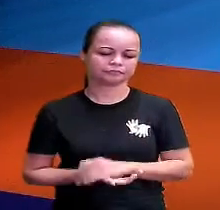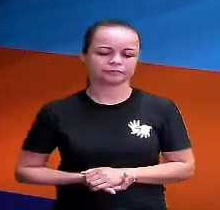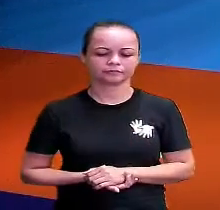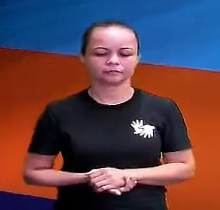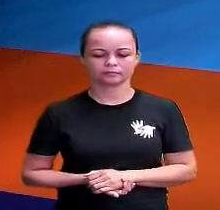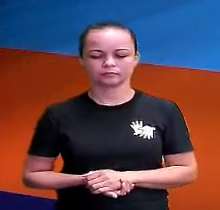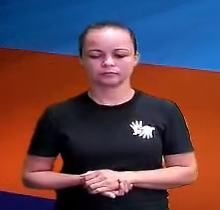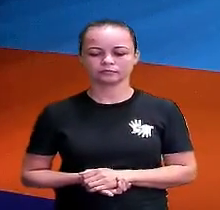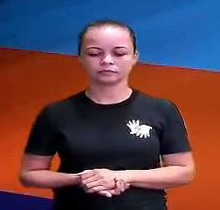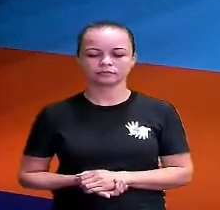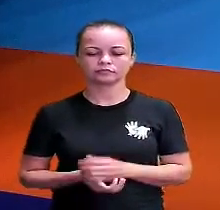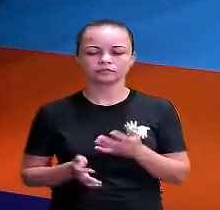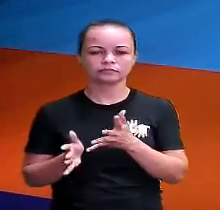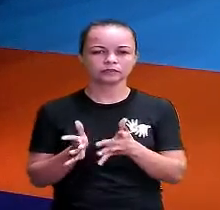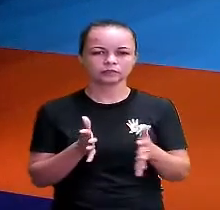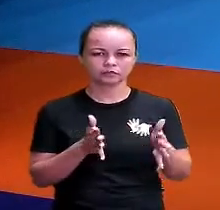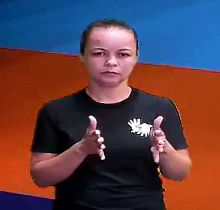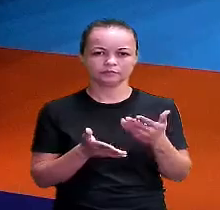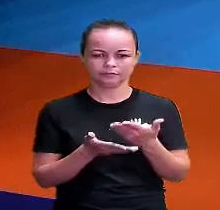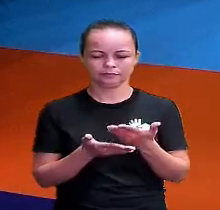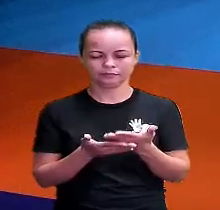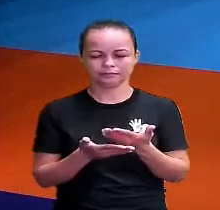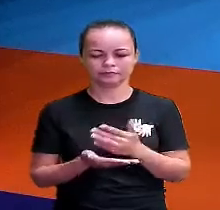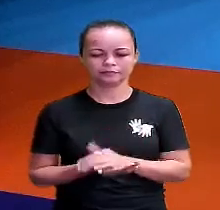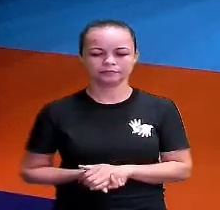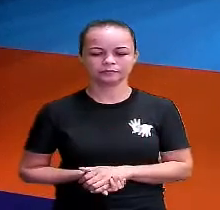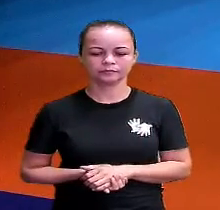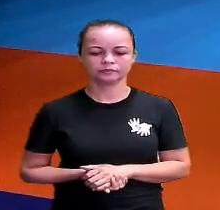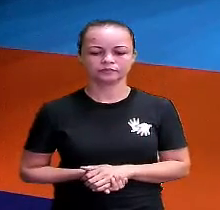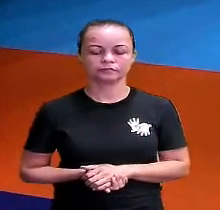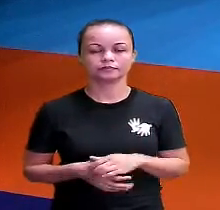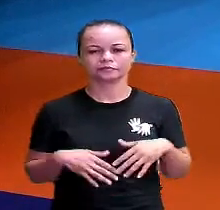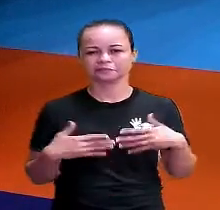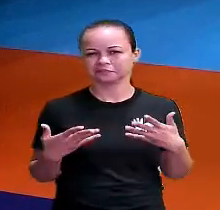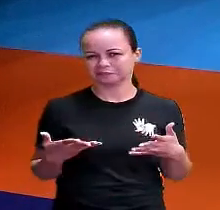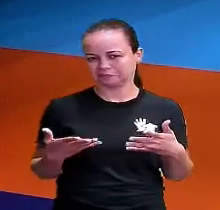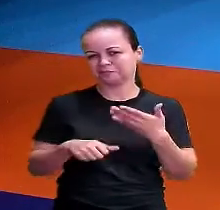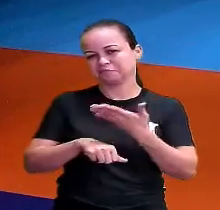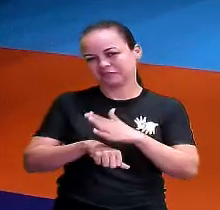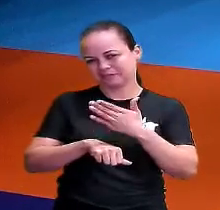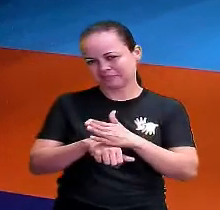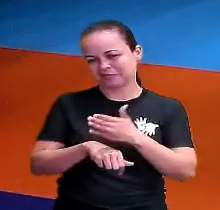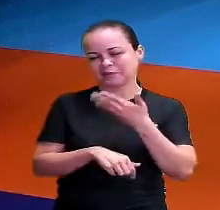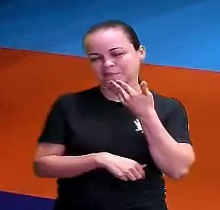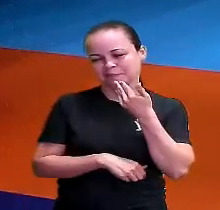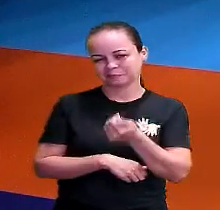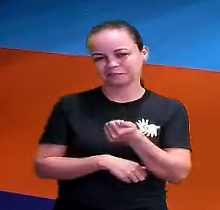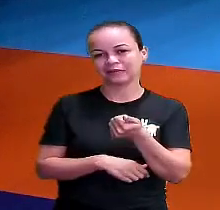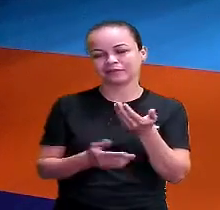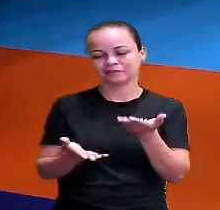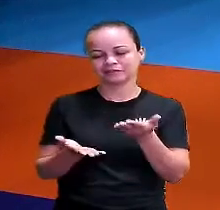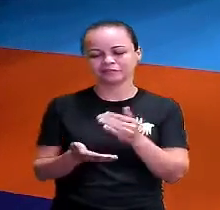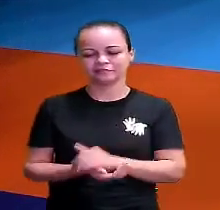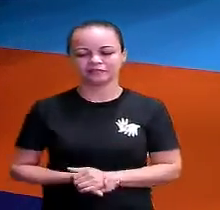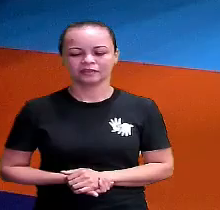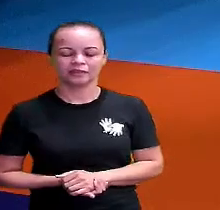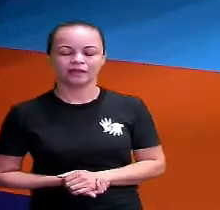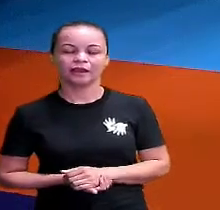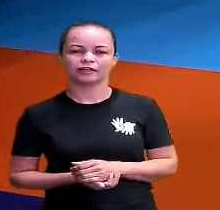Então, vamos continuar com nossa aula. Nada melhor do que praticar, tá certo? A gente